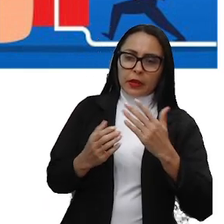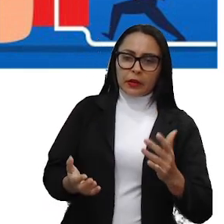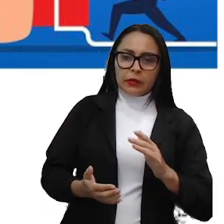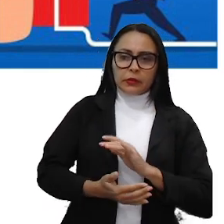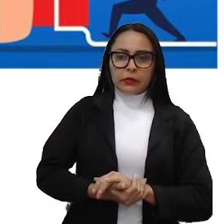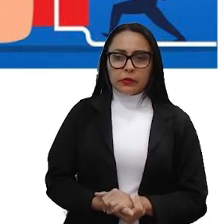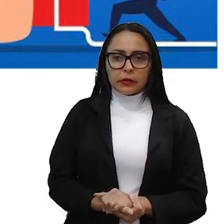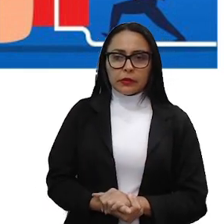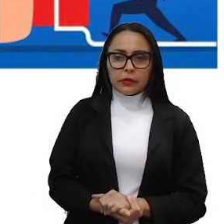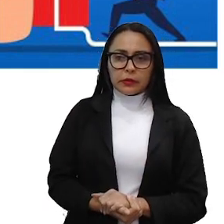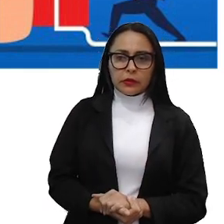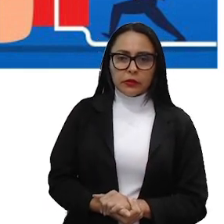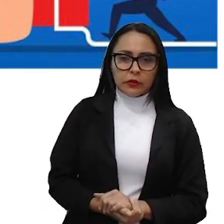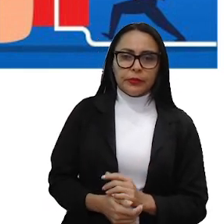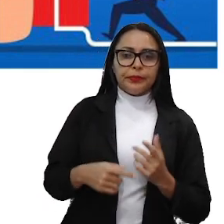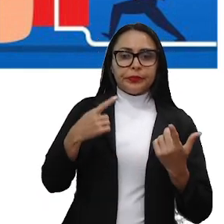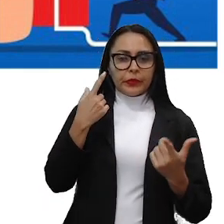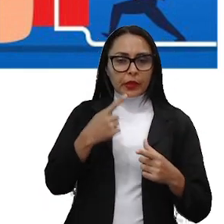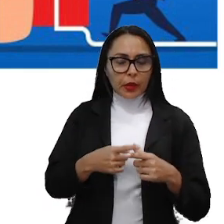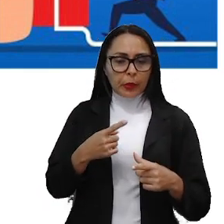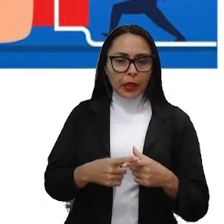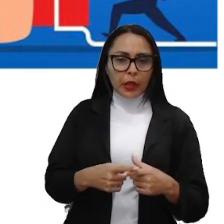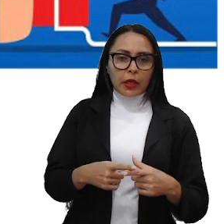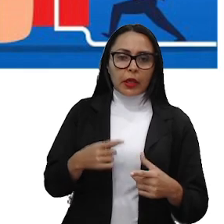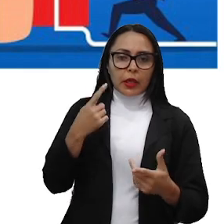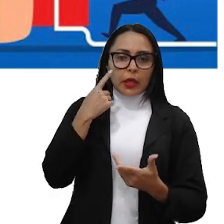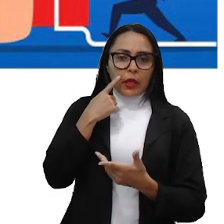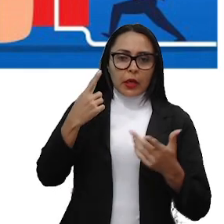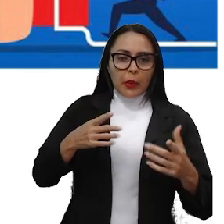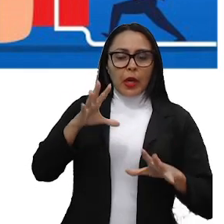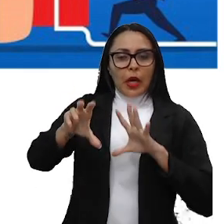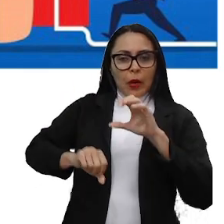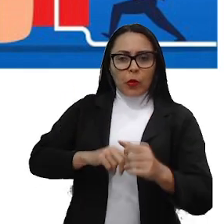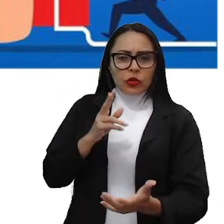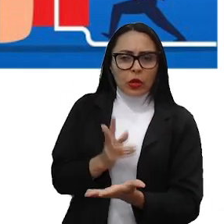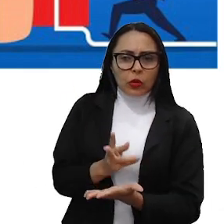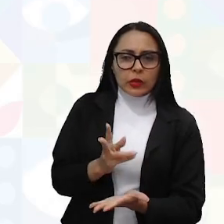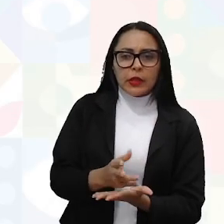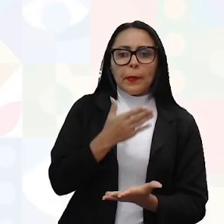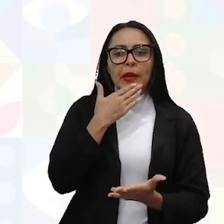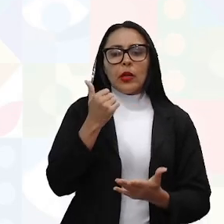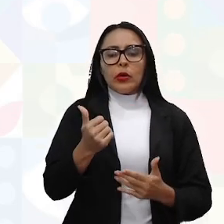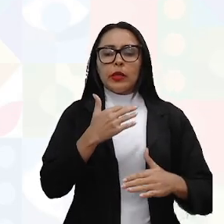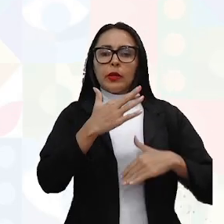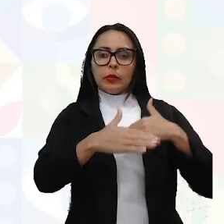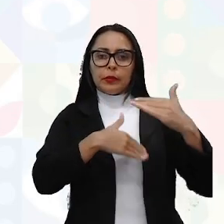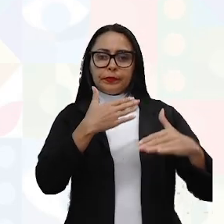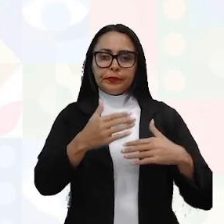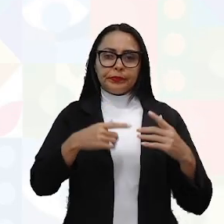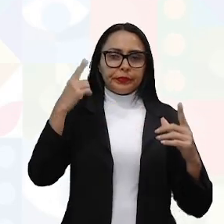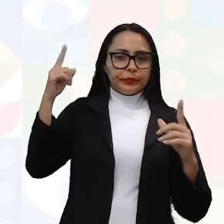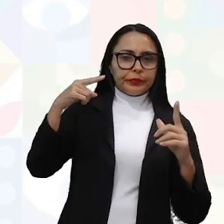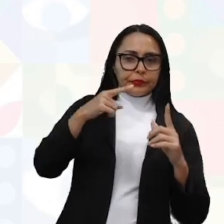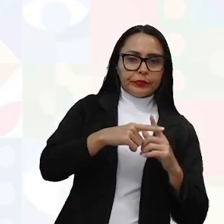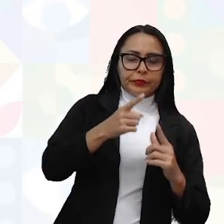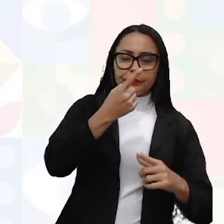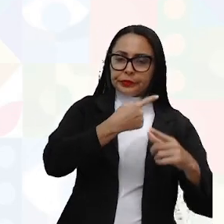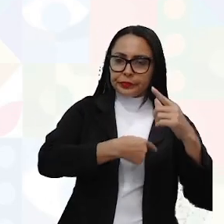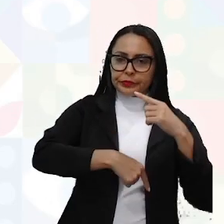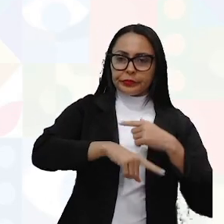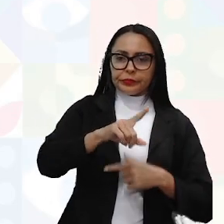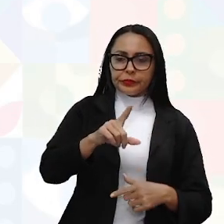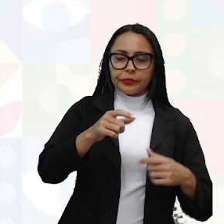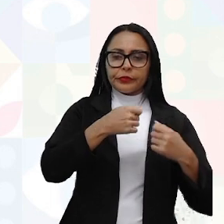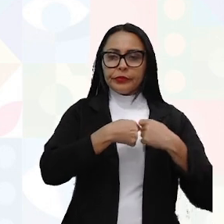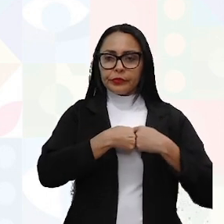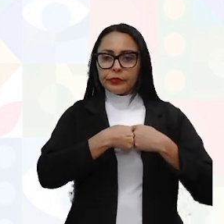da organização, sem falar na busca contínua pela melhoria de todos os processos, objetivando alcançar os melhores custos